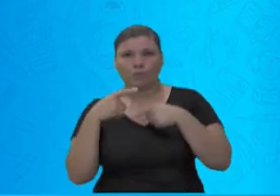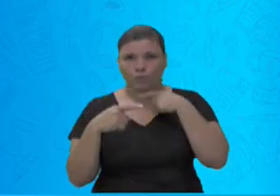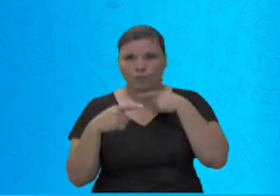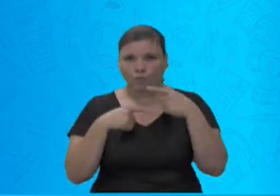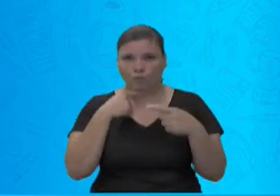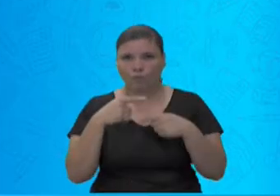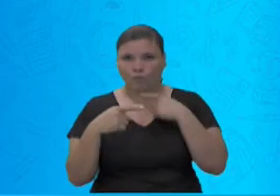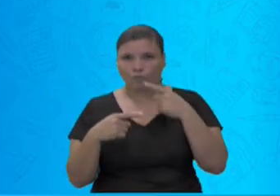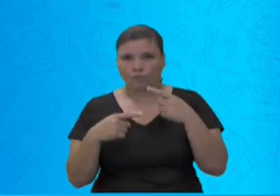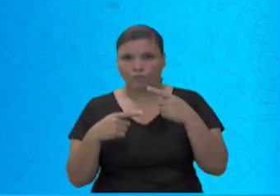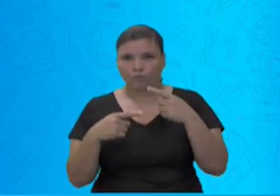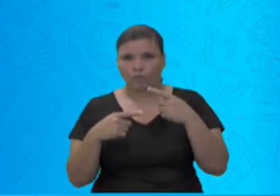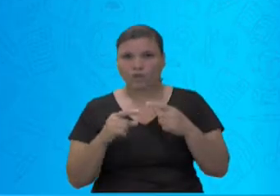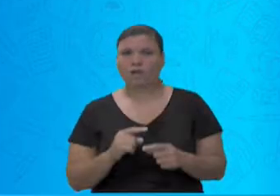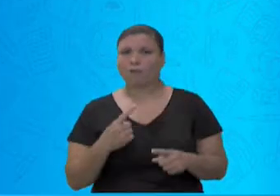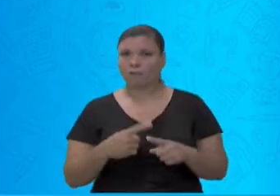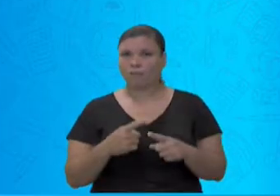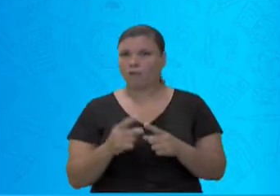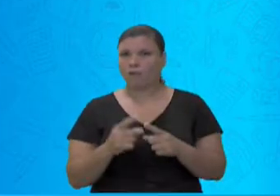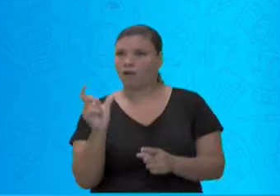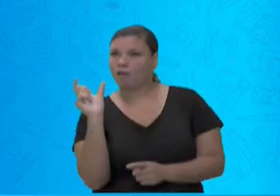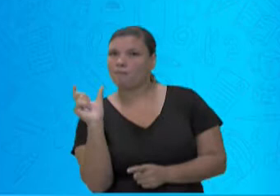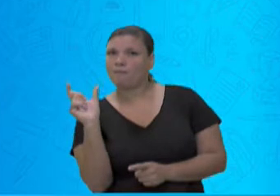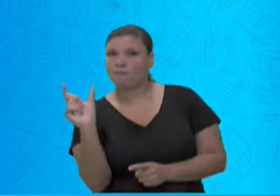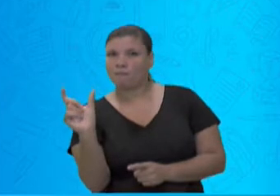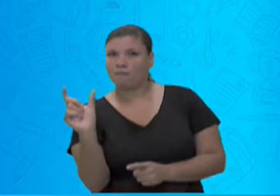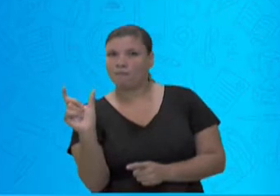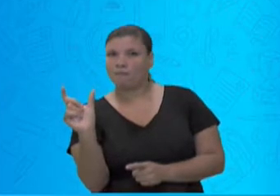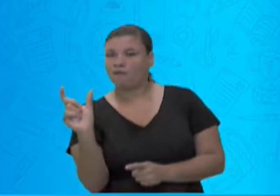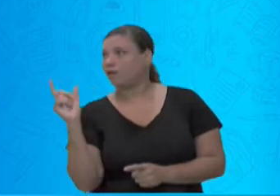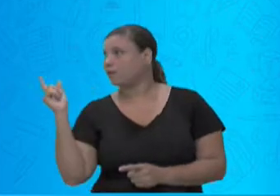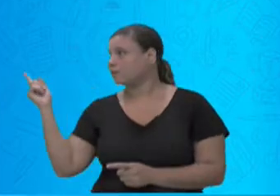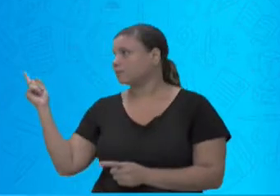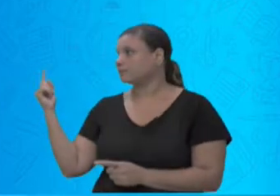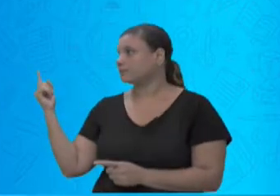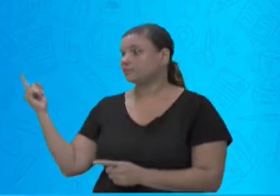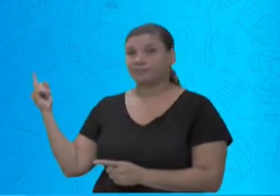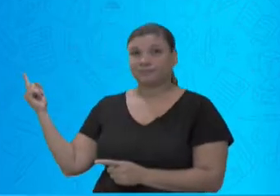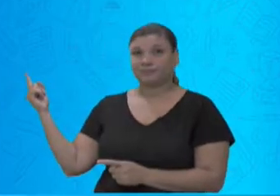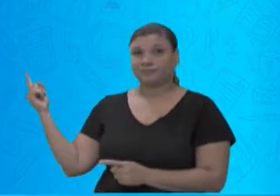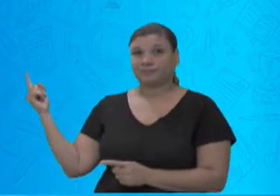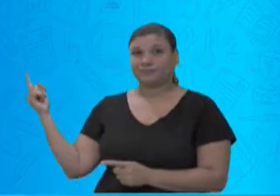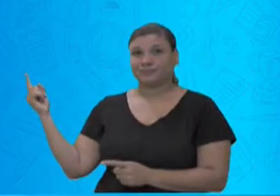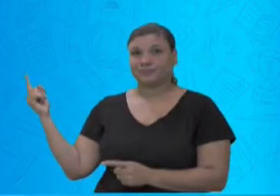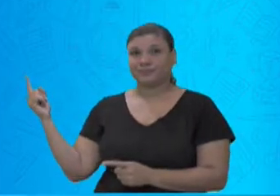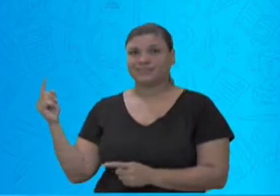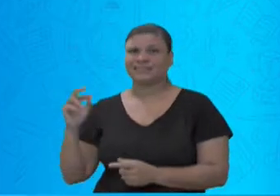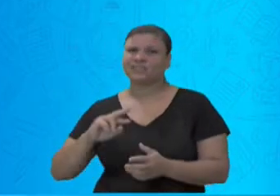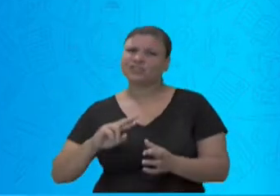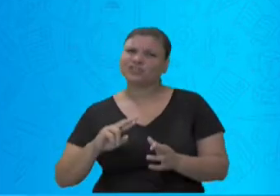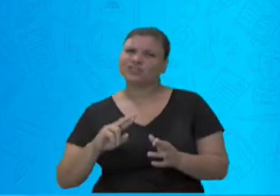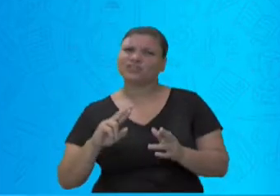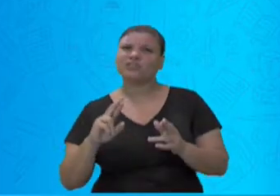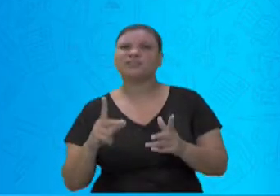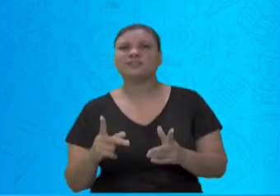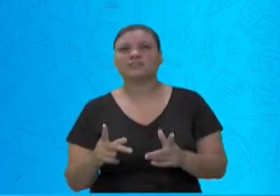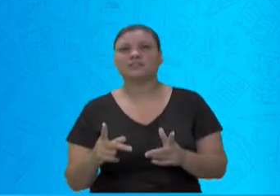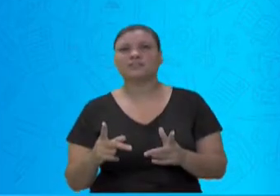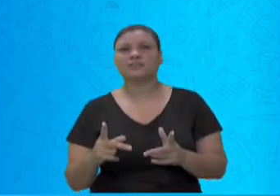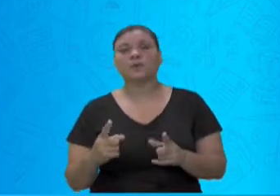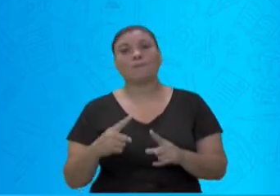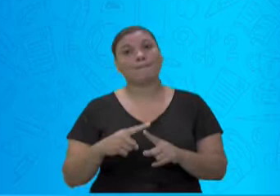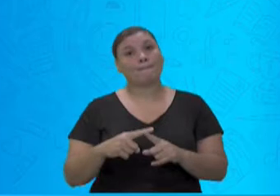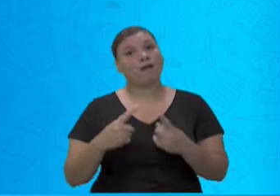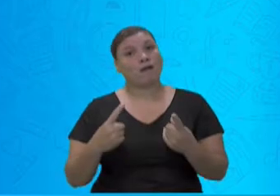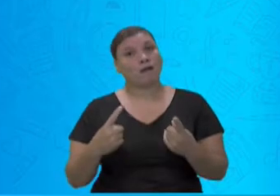dúvida quanto à variação do pronome bastante. Isso é muito comum. Saiba que quando